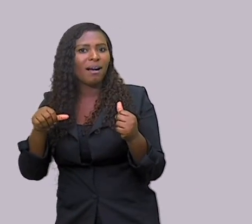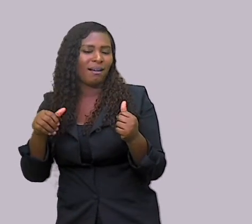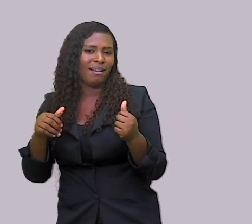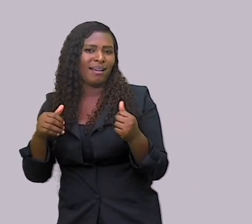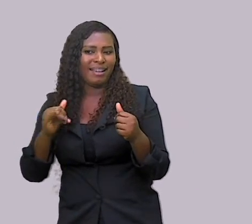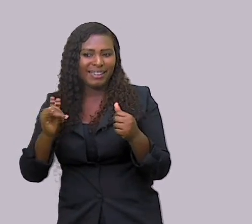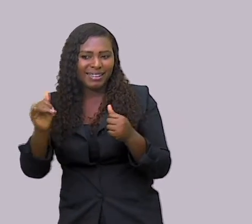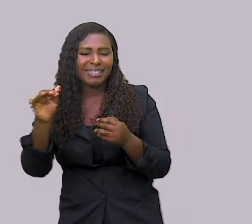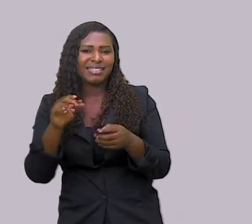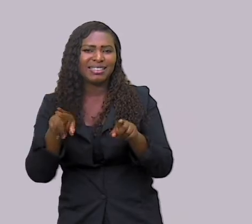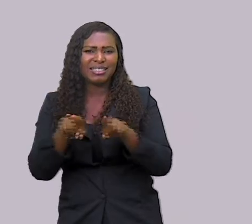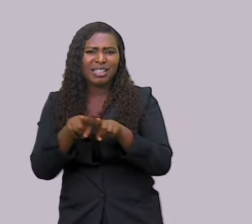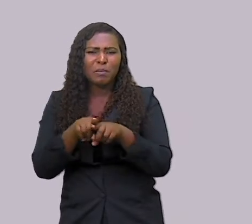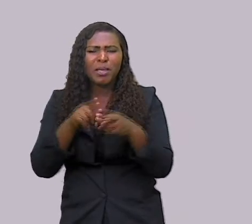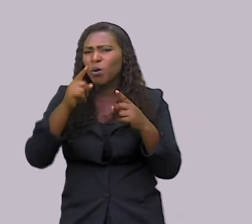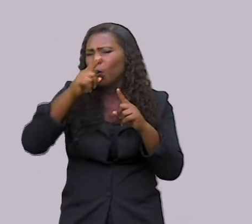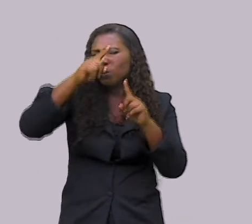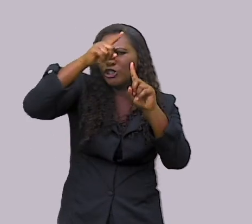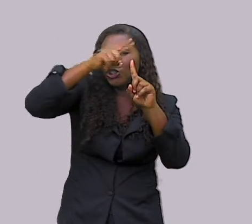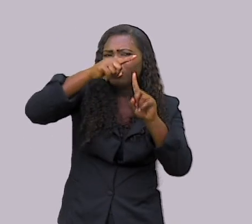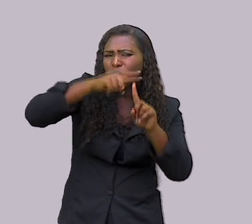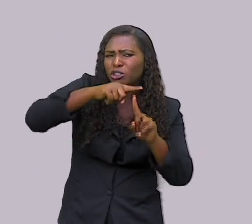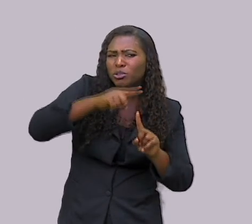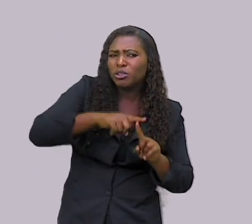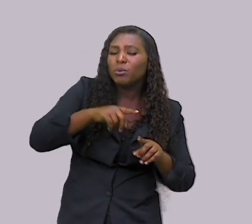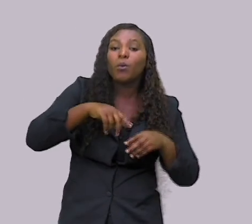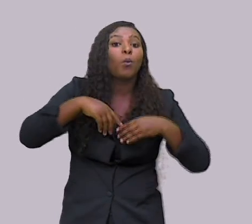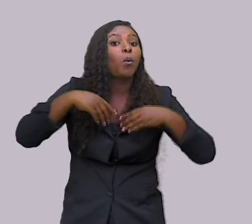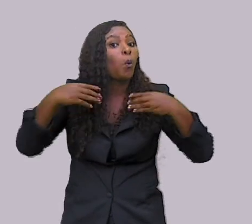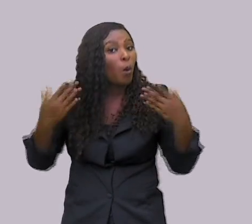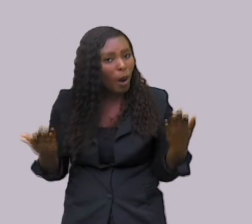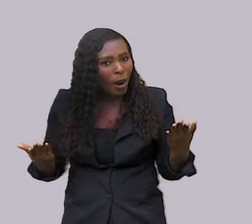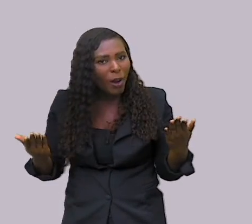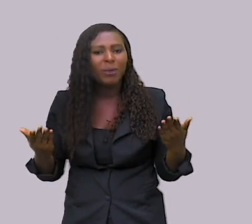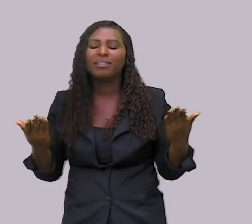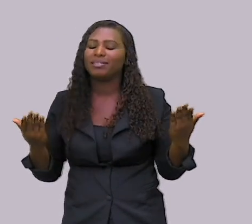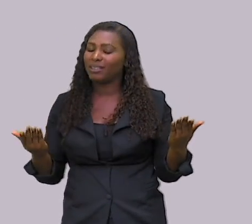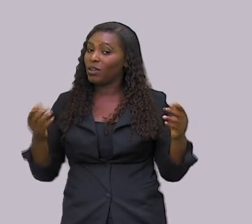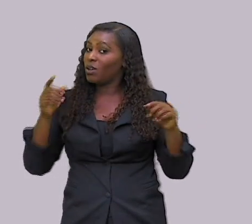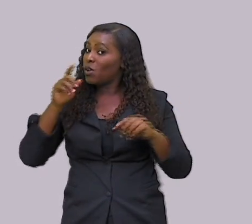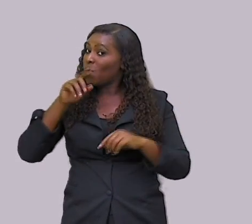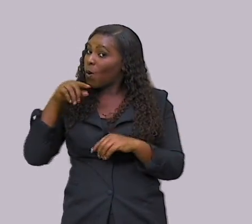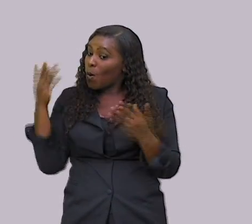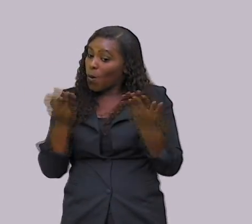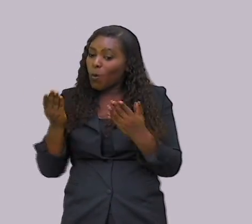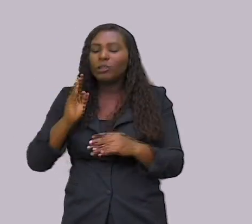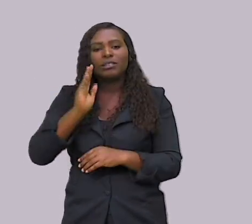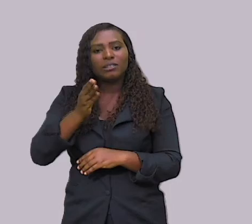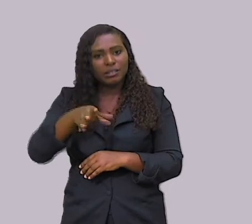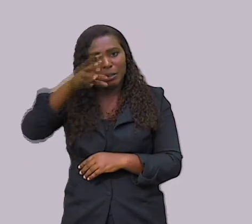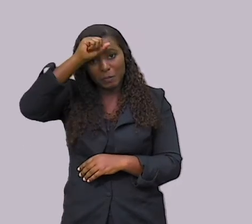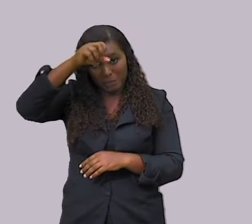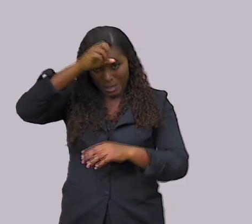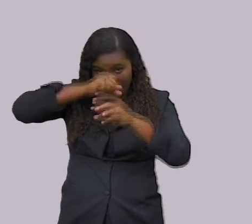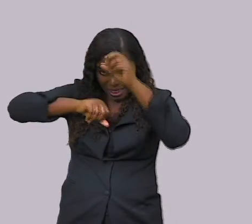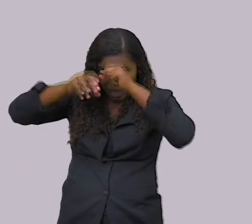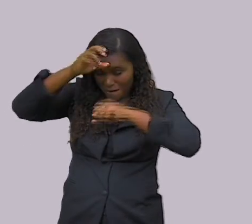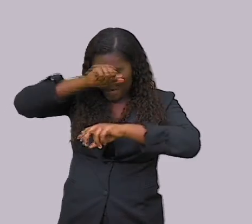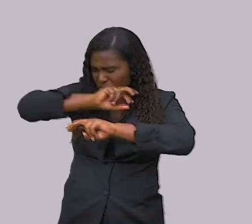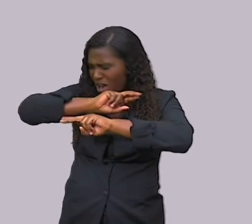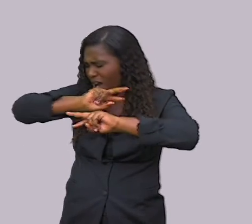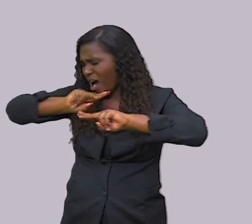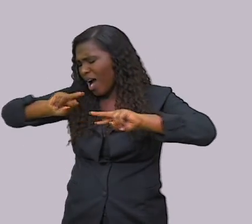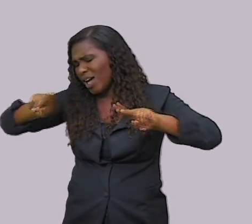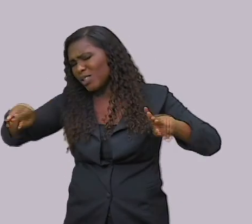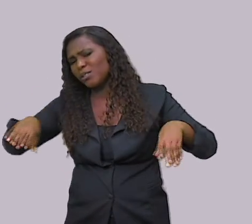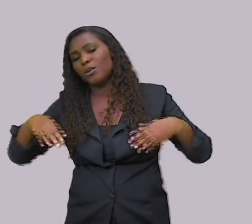disposição? Tudo isso a gente vai aprender, mas hoje nós já aprendemos muito disso tudo, não é mesmo? E